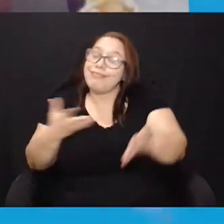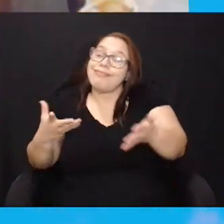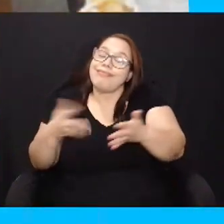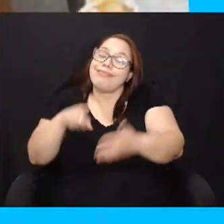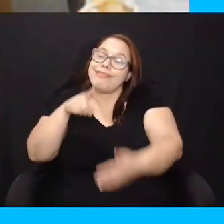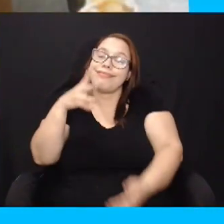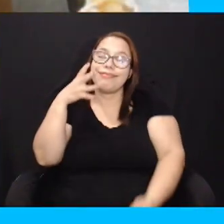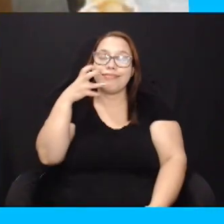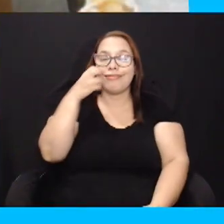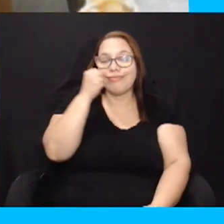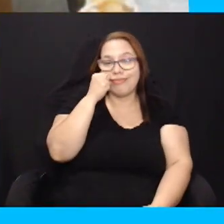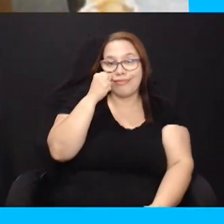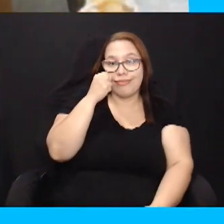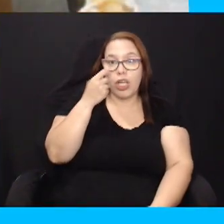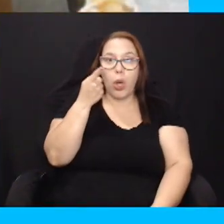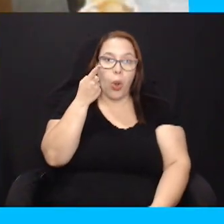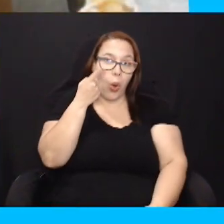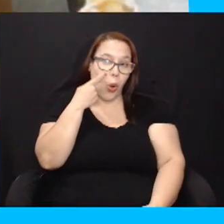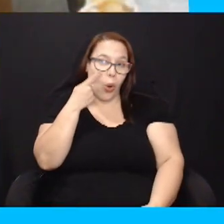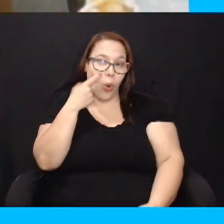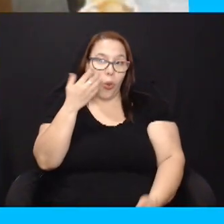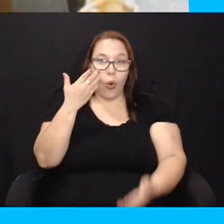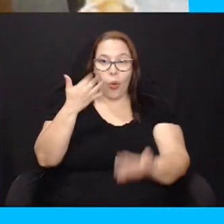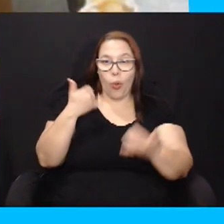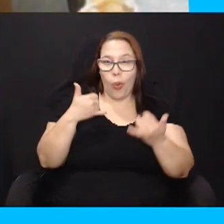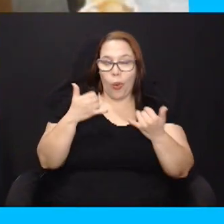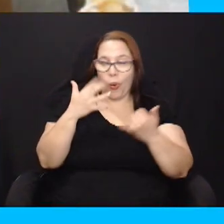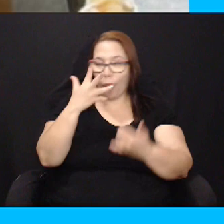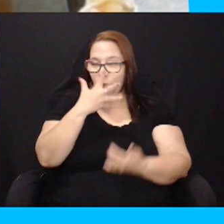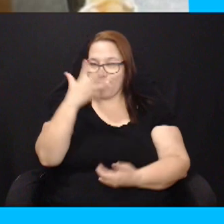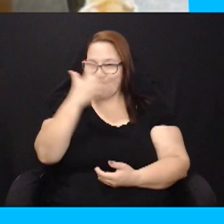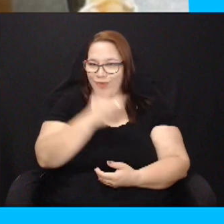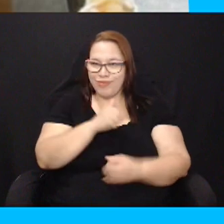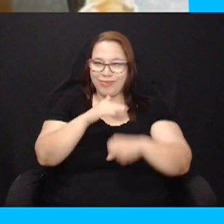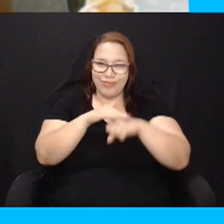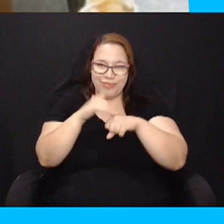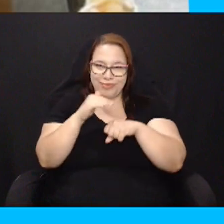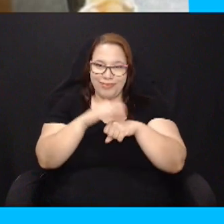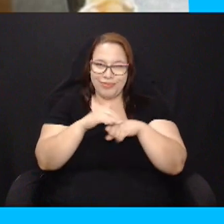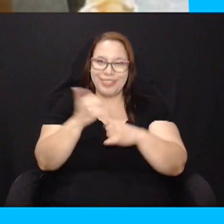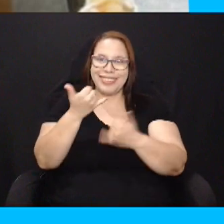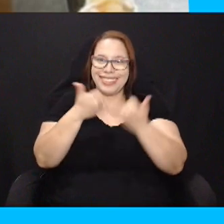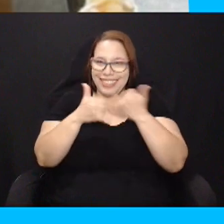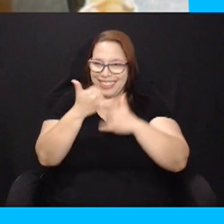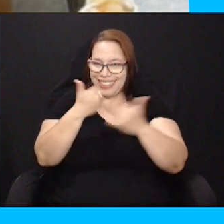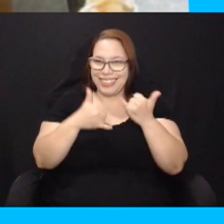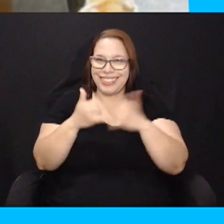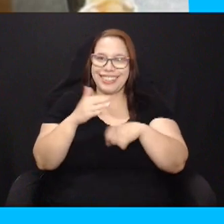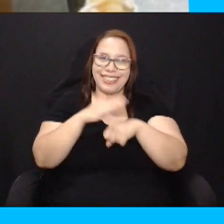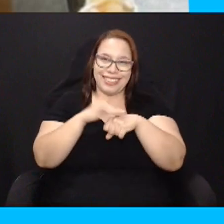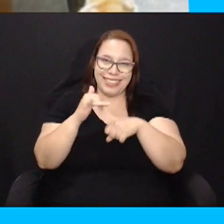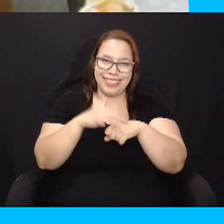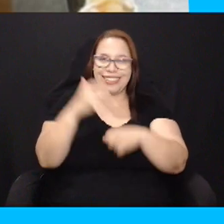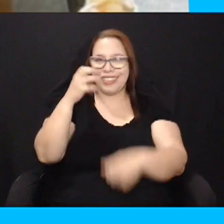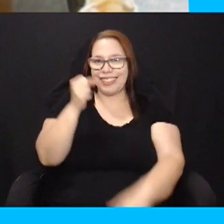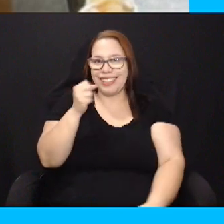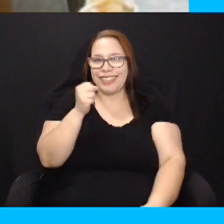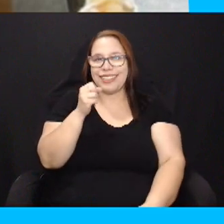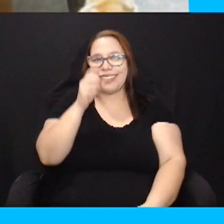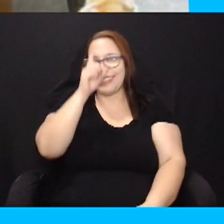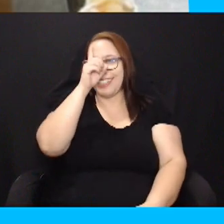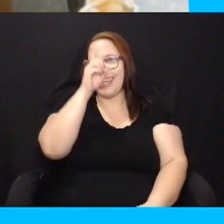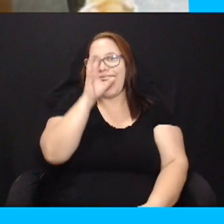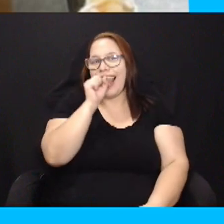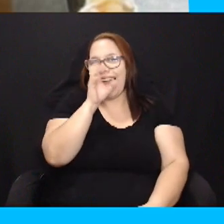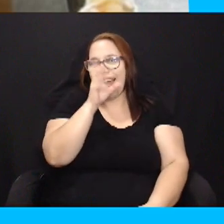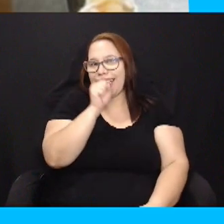pessoa? Olha que lindeza! Um gatinho carinhoso, brincalhão, de pelagem branco e laranja, que já